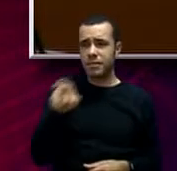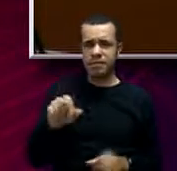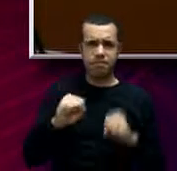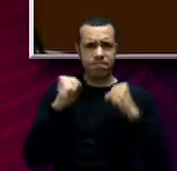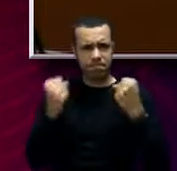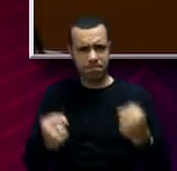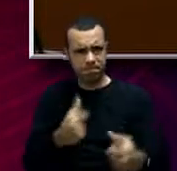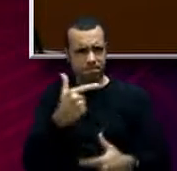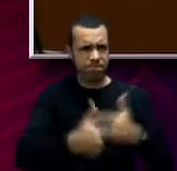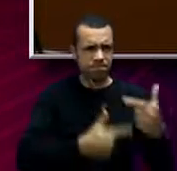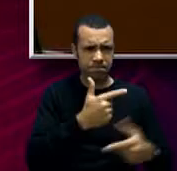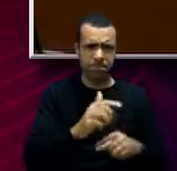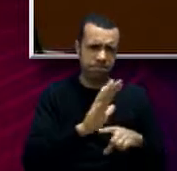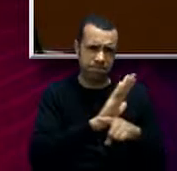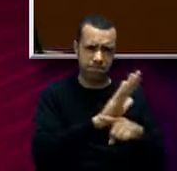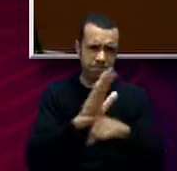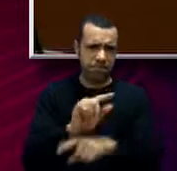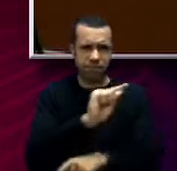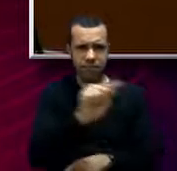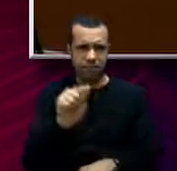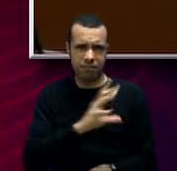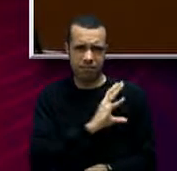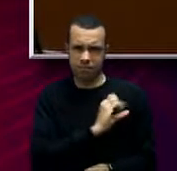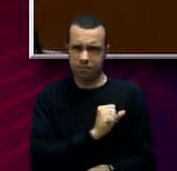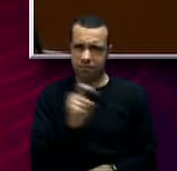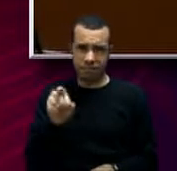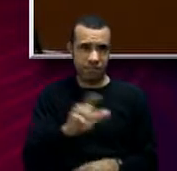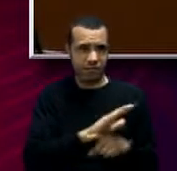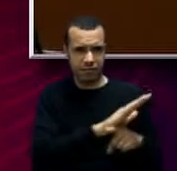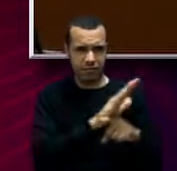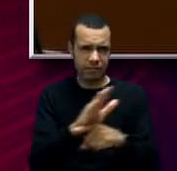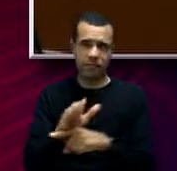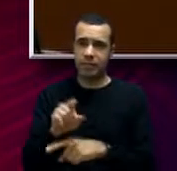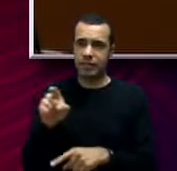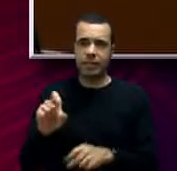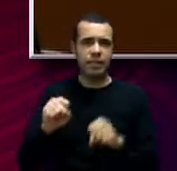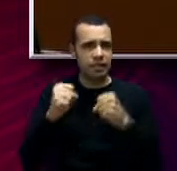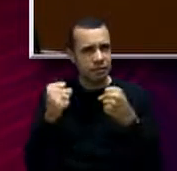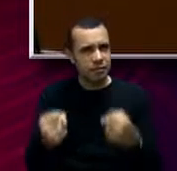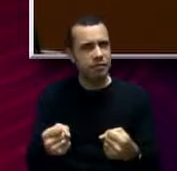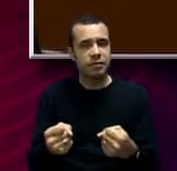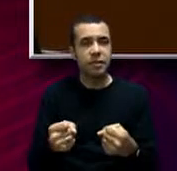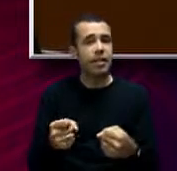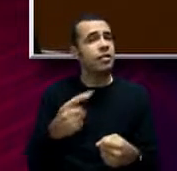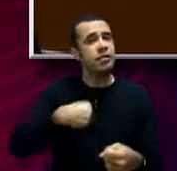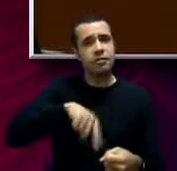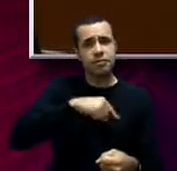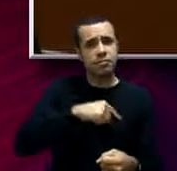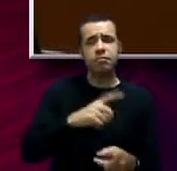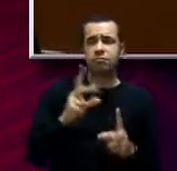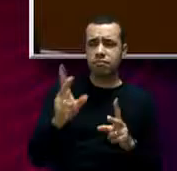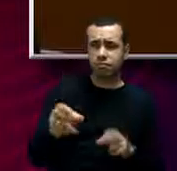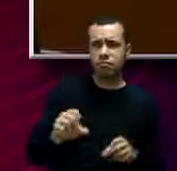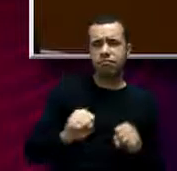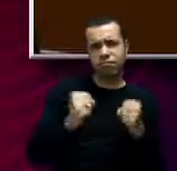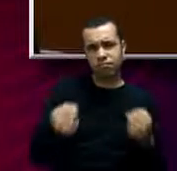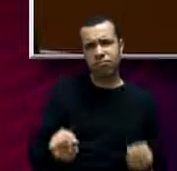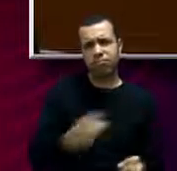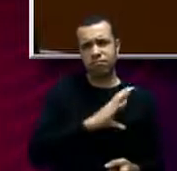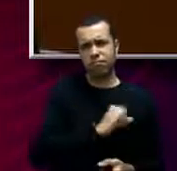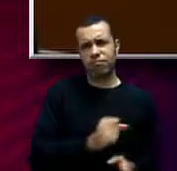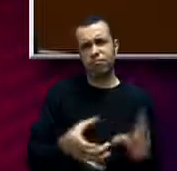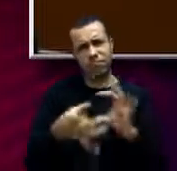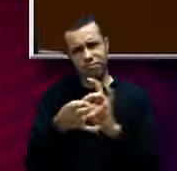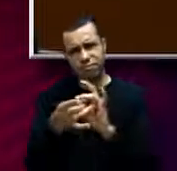amam. E a gente luta para estar perto dele sempre, porque a gente ama ele, sempre. E